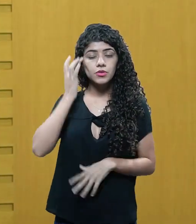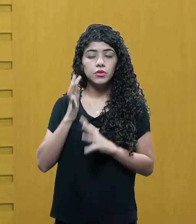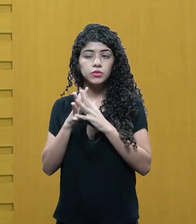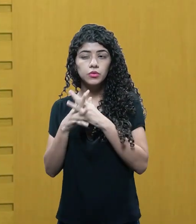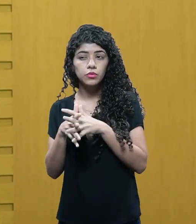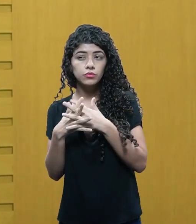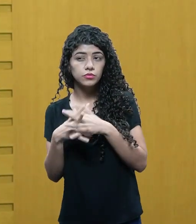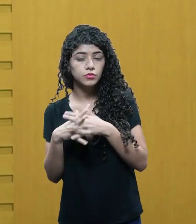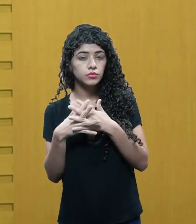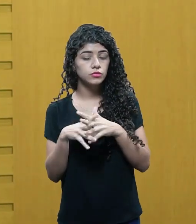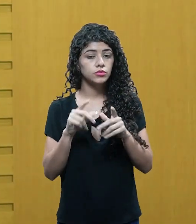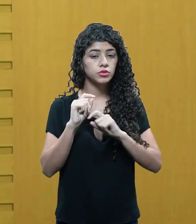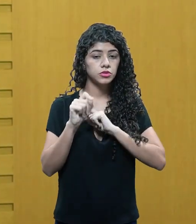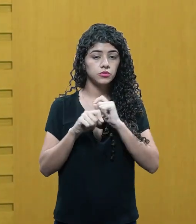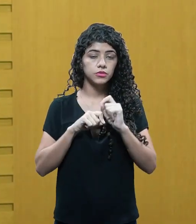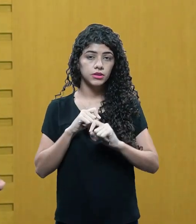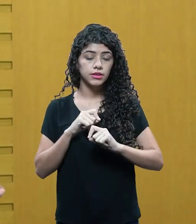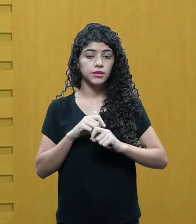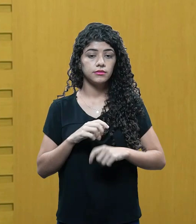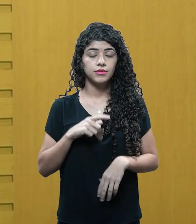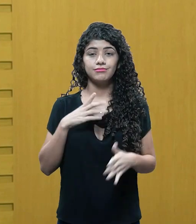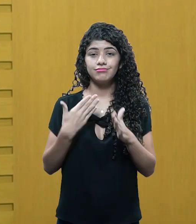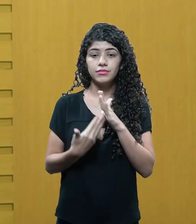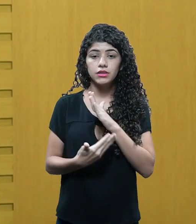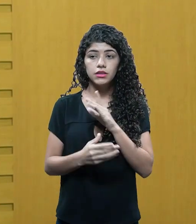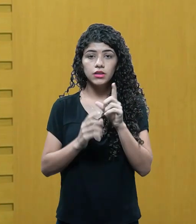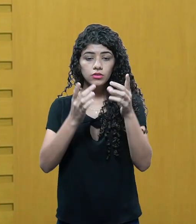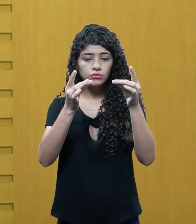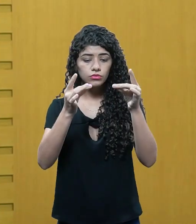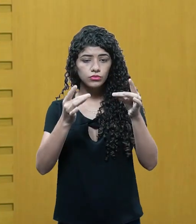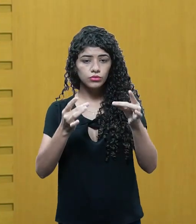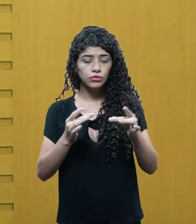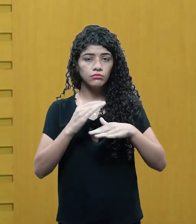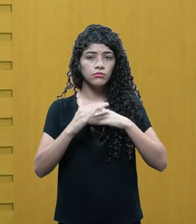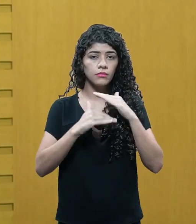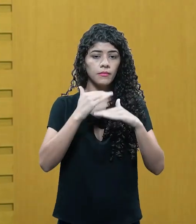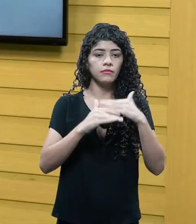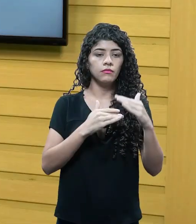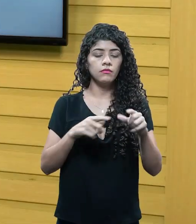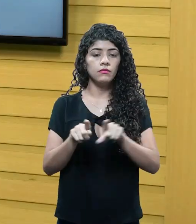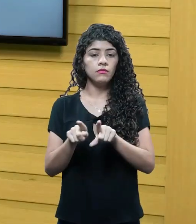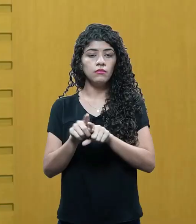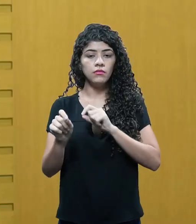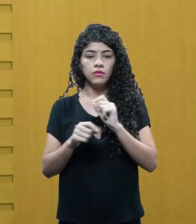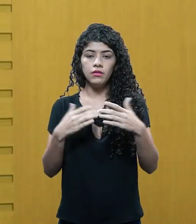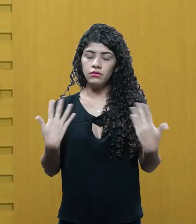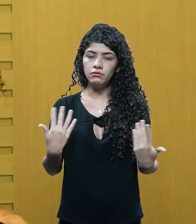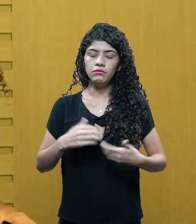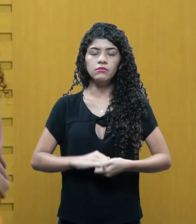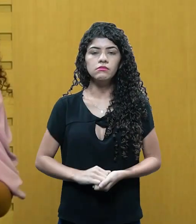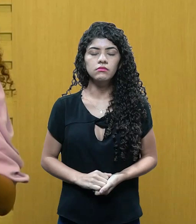o processo mais moroso, você vai estar perdendo em processo e talvez até perdendo orçamento